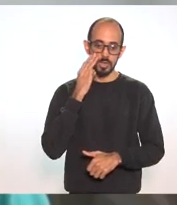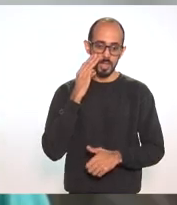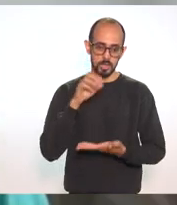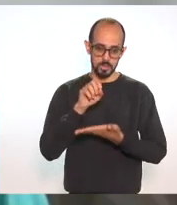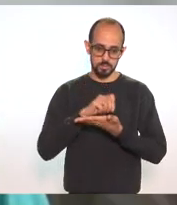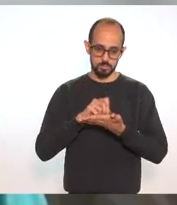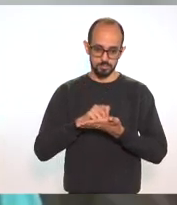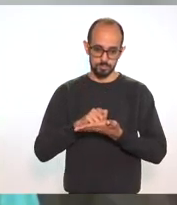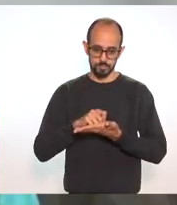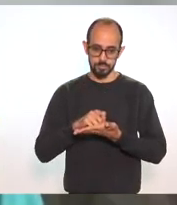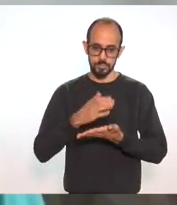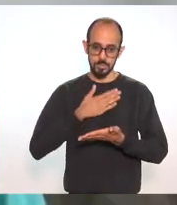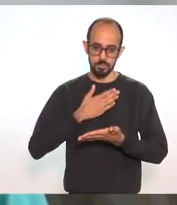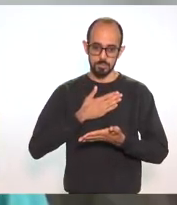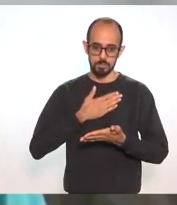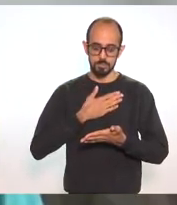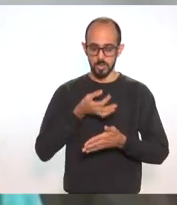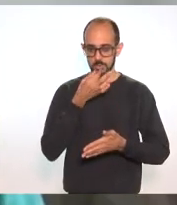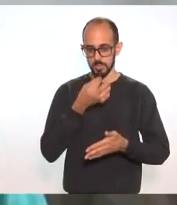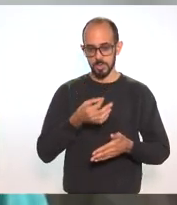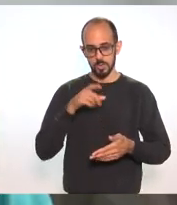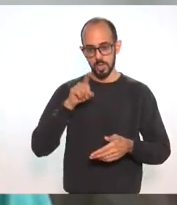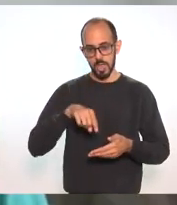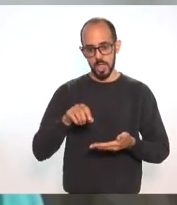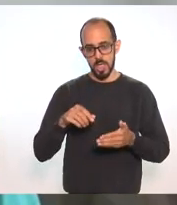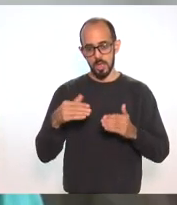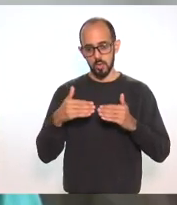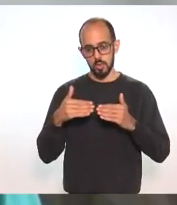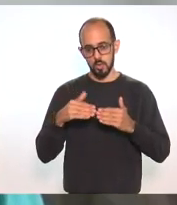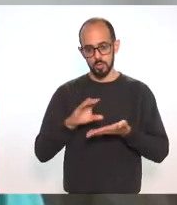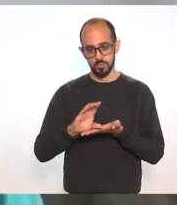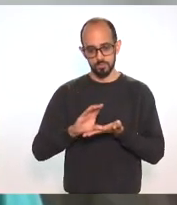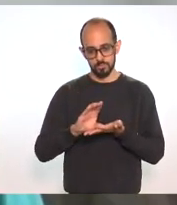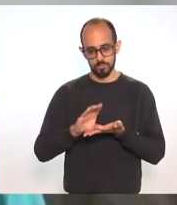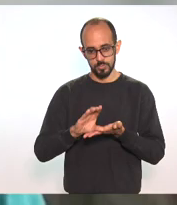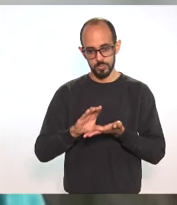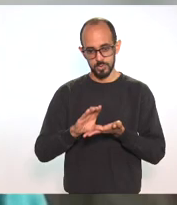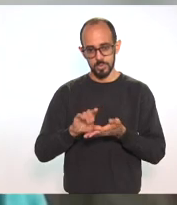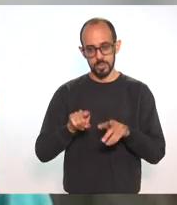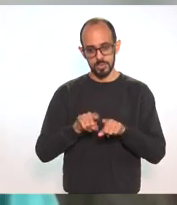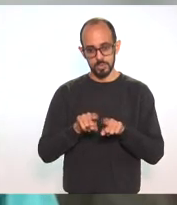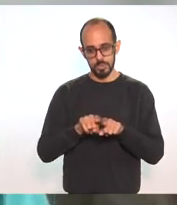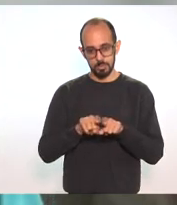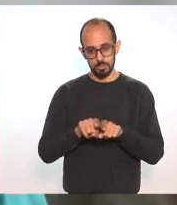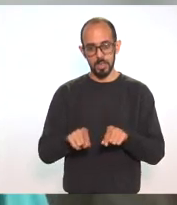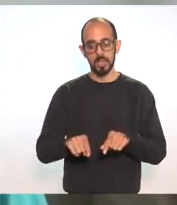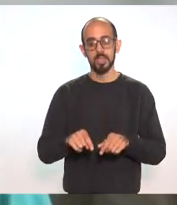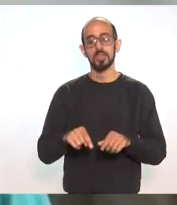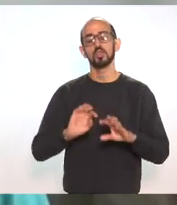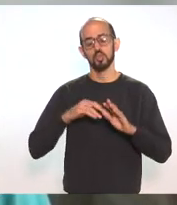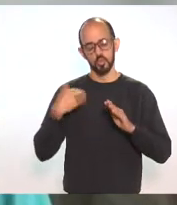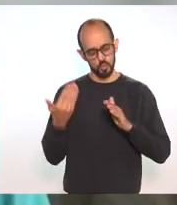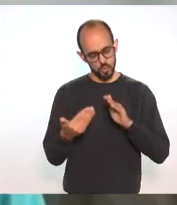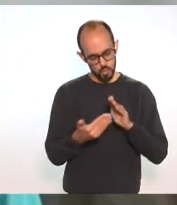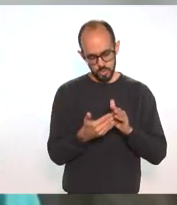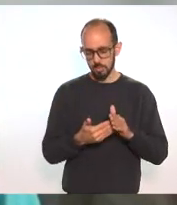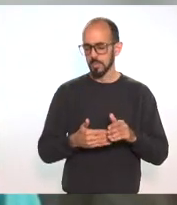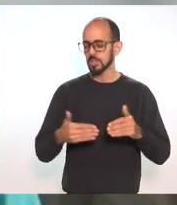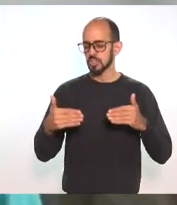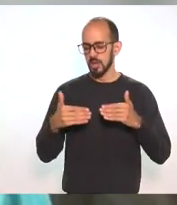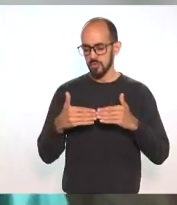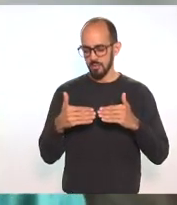pela constitucionalidade da matéria e já declino meu voto no mérito totalmente favorável.